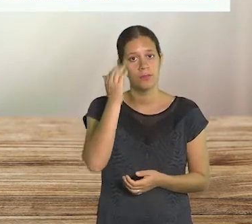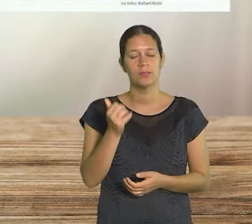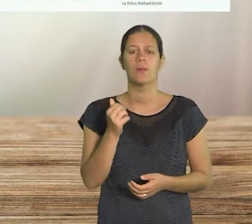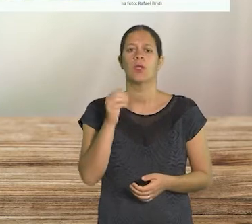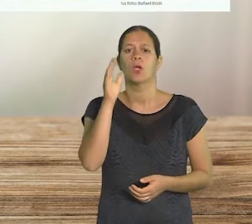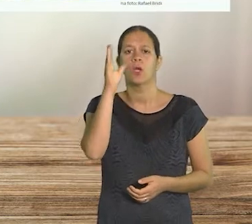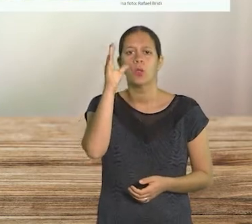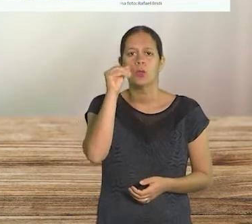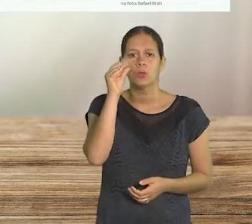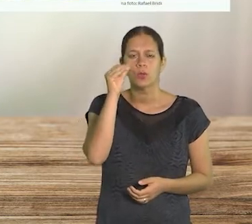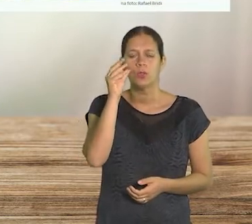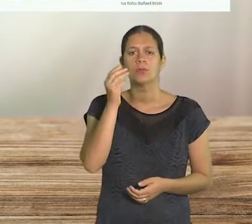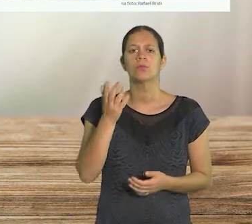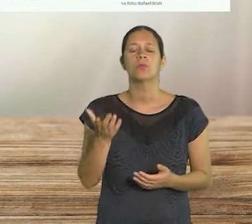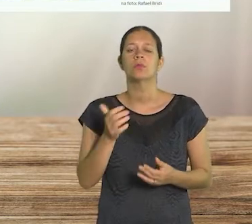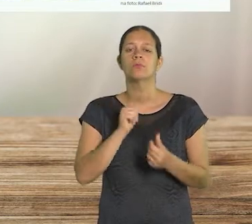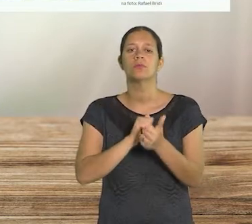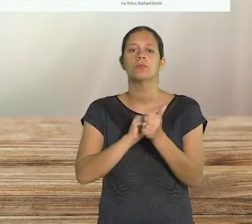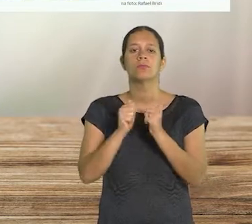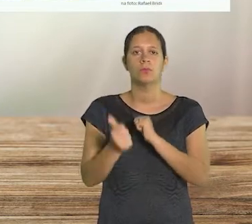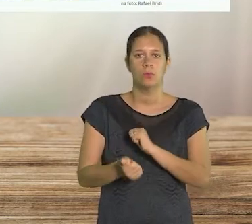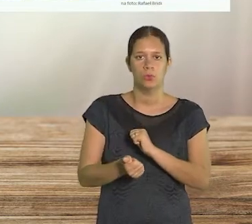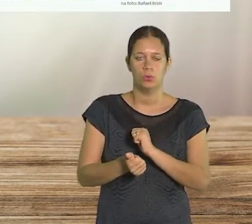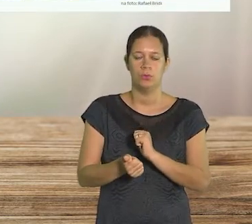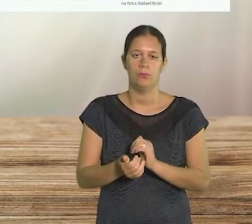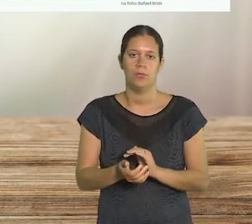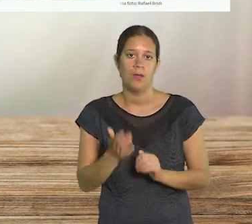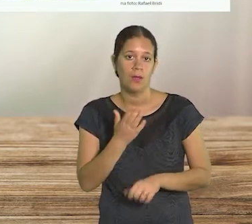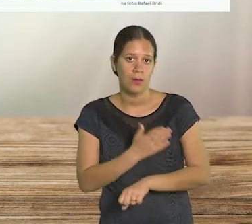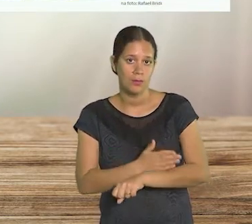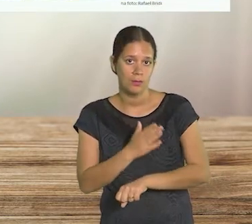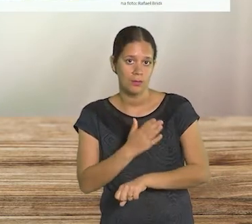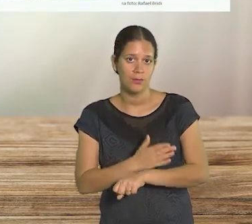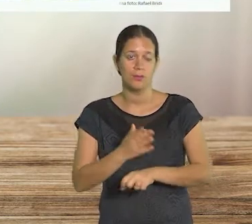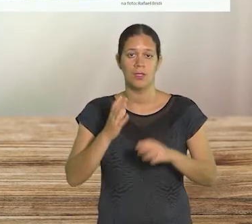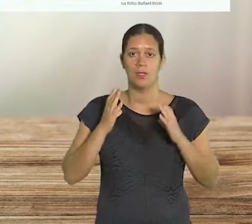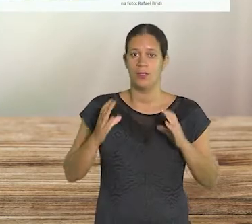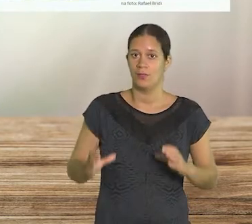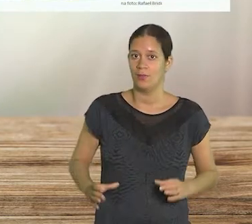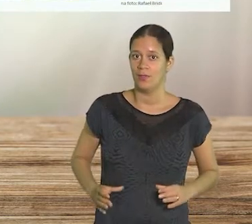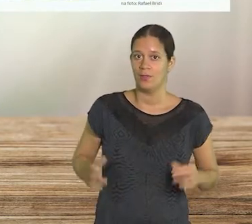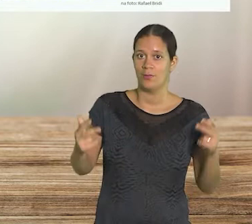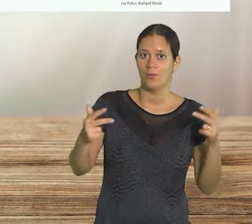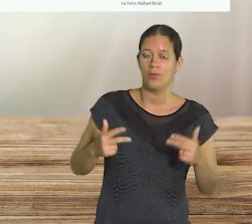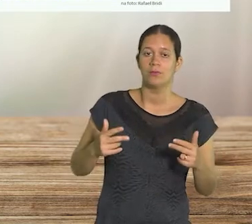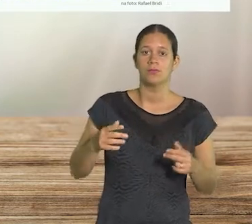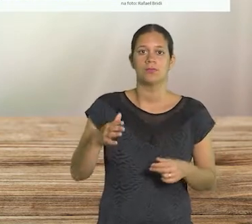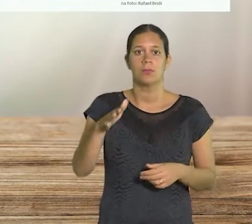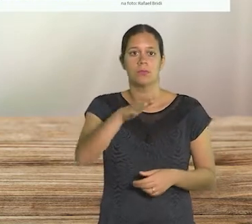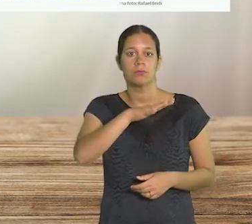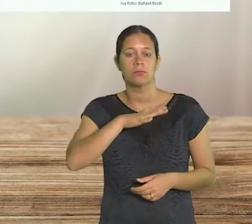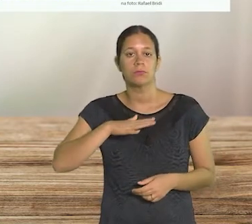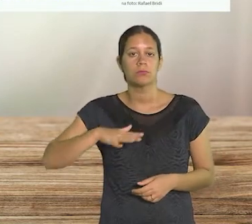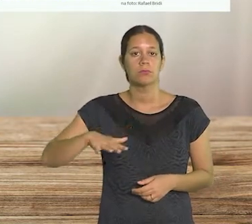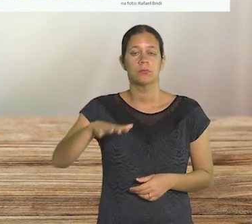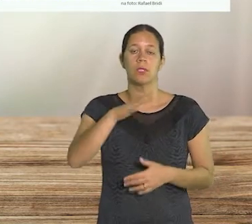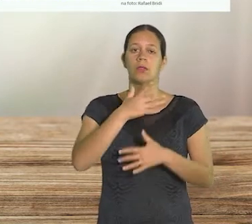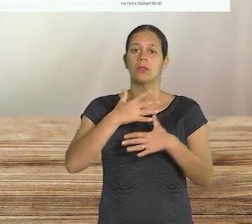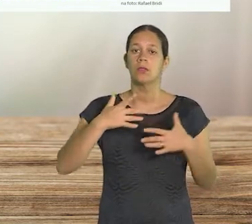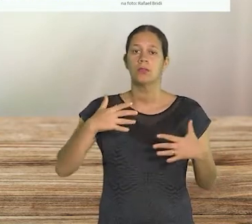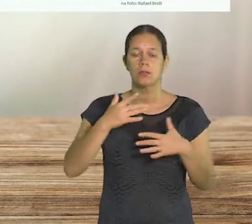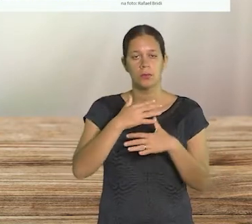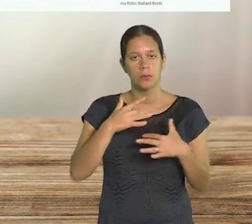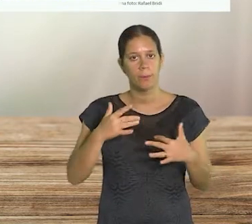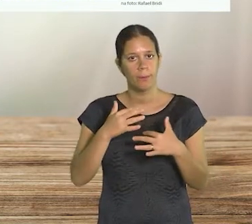para saber uma curiosidade sobre esse esporte, certo? Essa prática corporal de aventura urbana, que é o